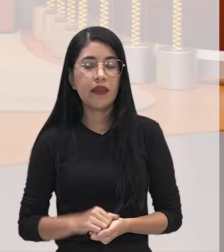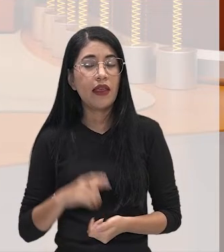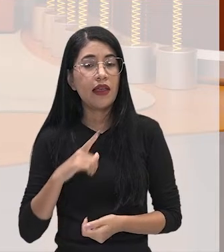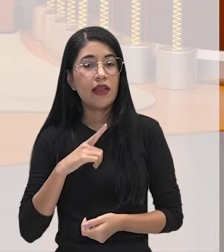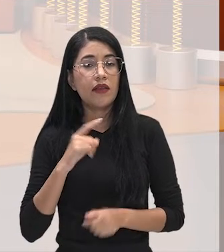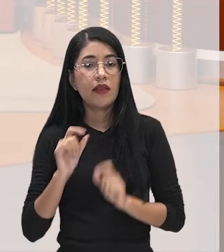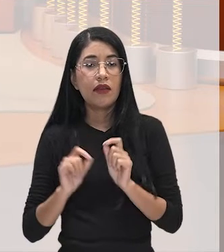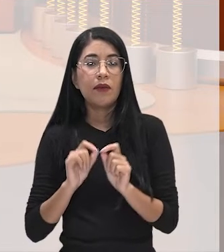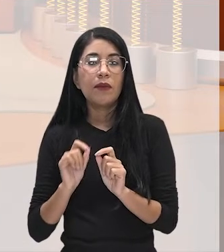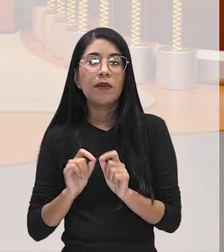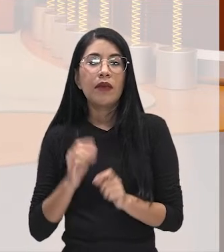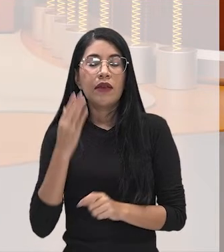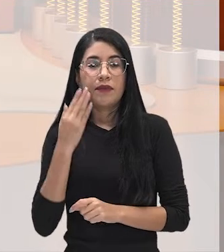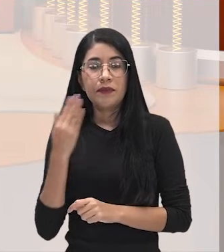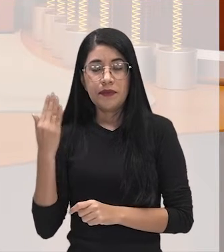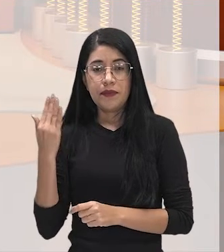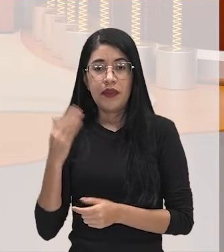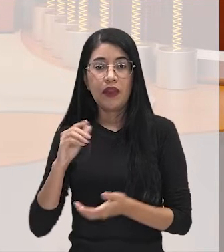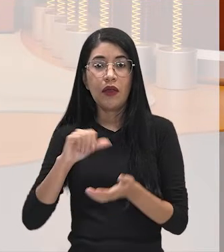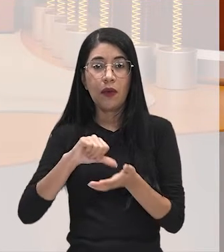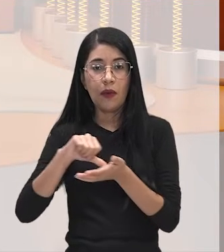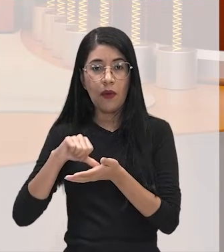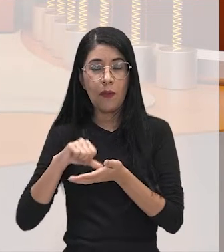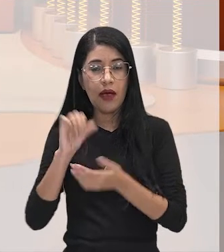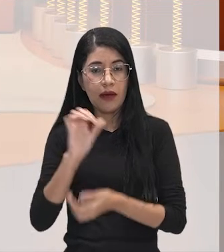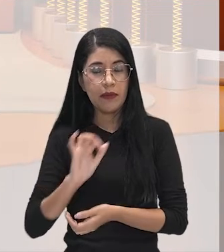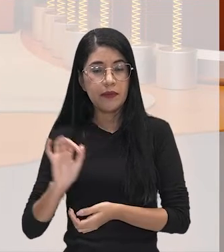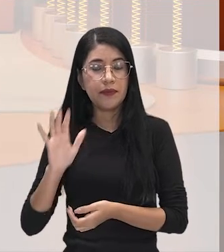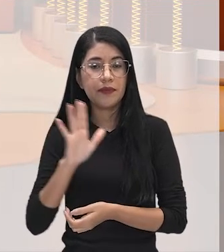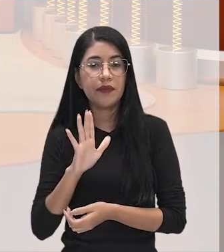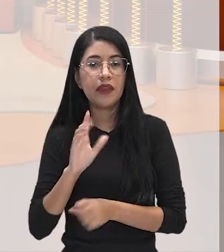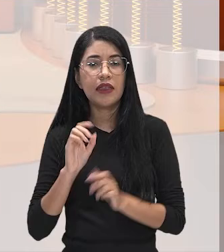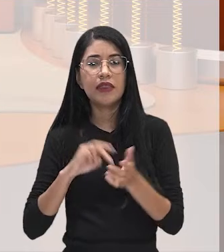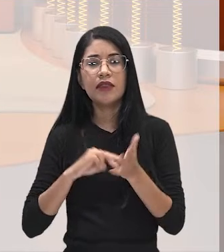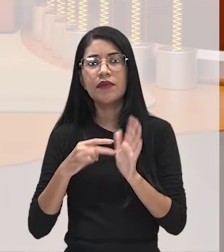só, trago para vocês, então, essa outra imagem, que é o quê,